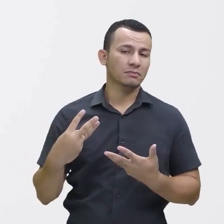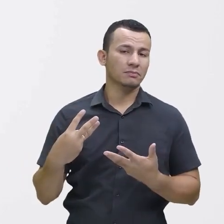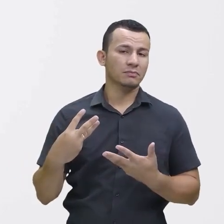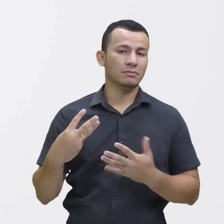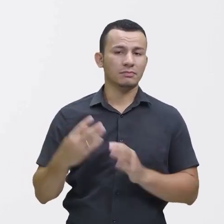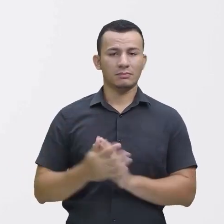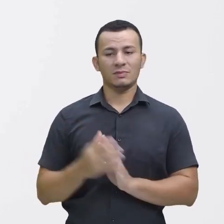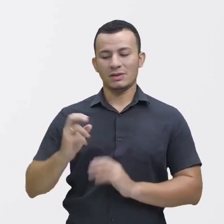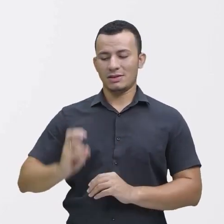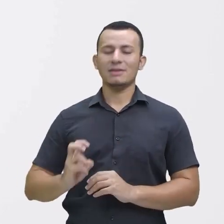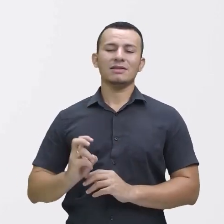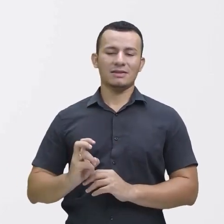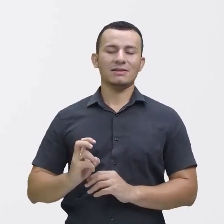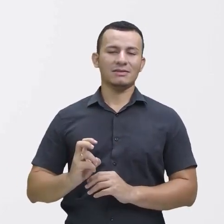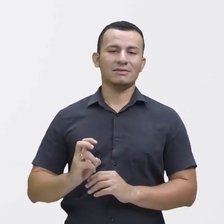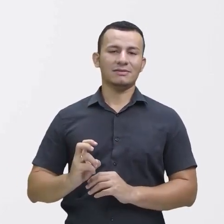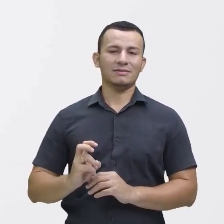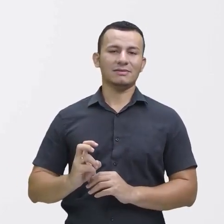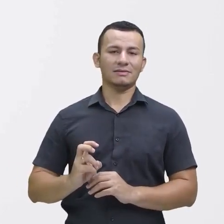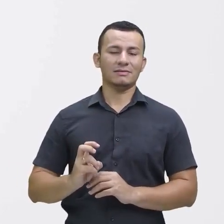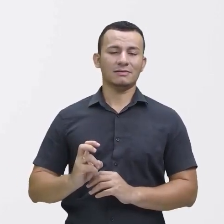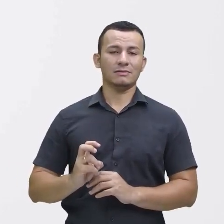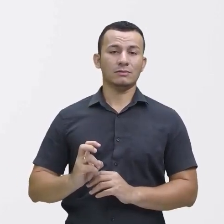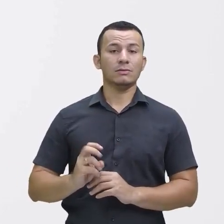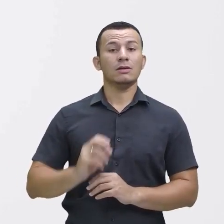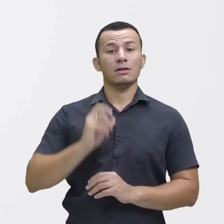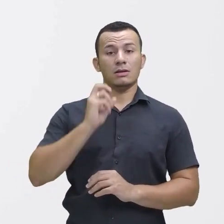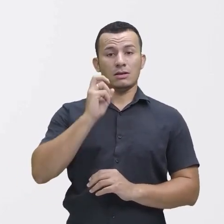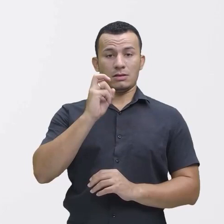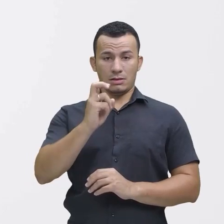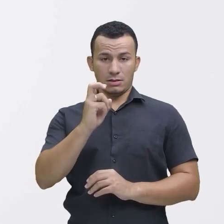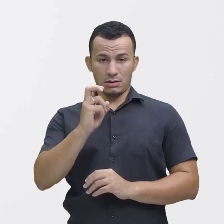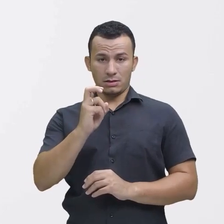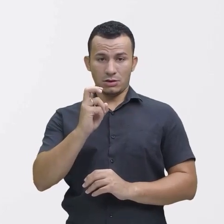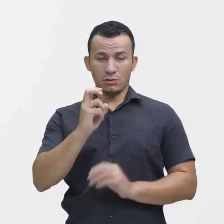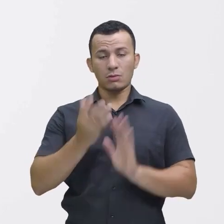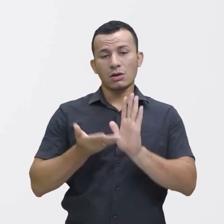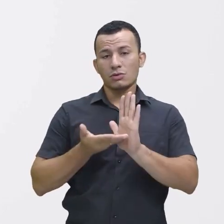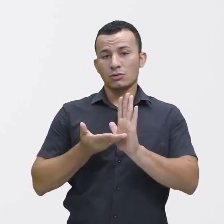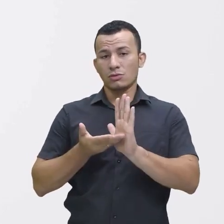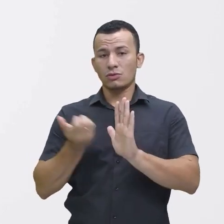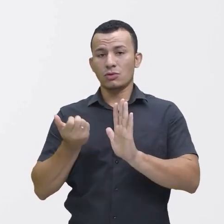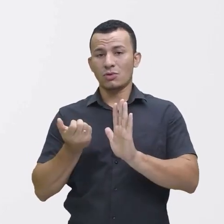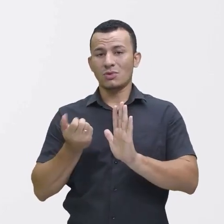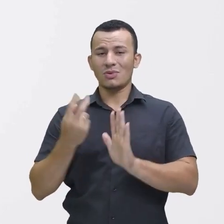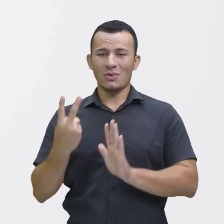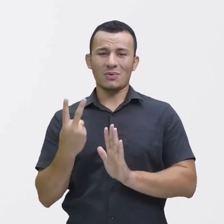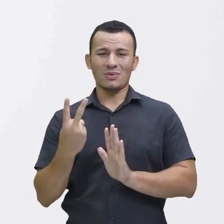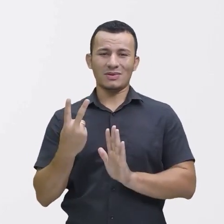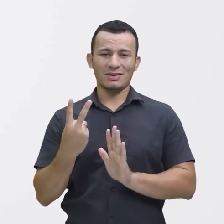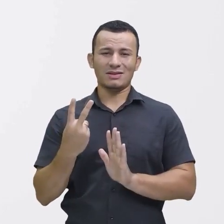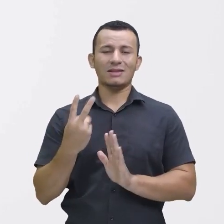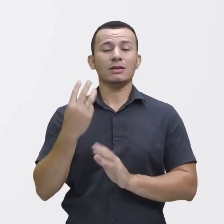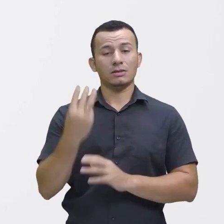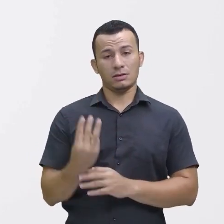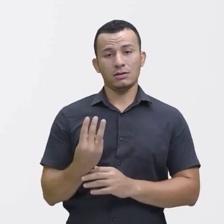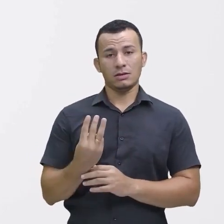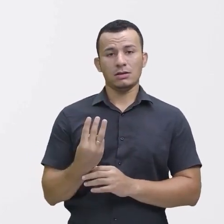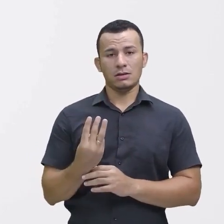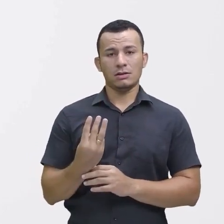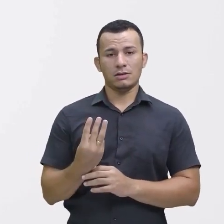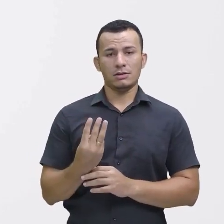3? 5. E agora eu tenho 5. E retirei 2, quanto ficou? 3.